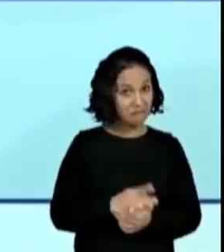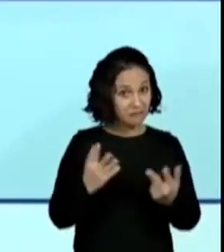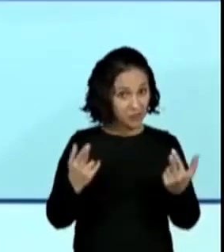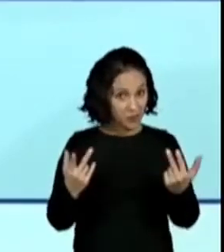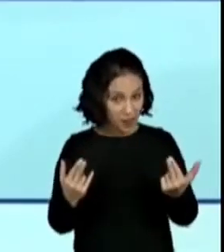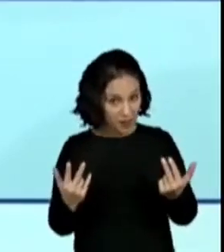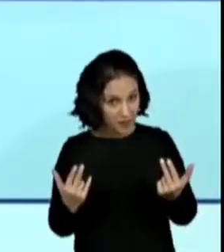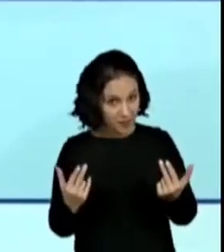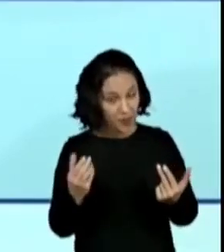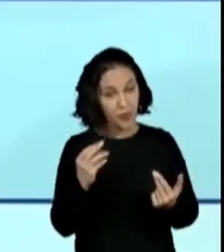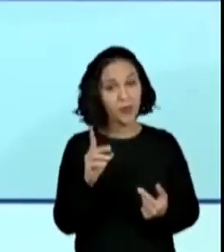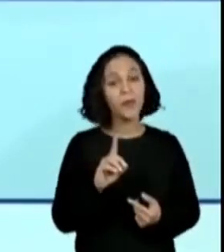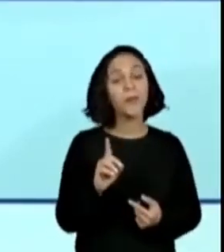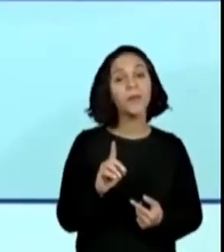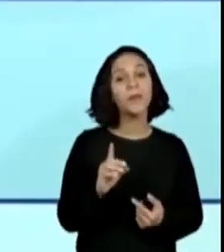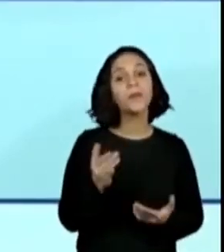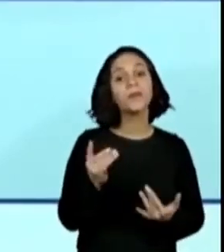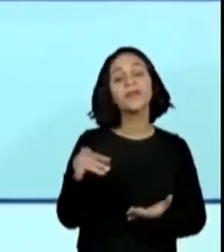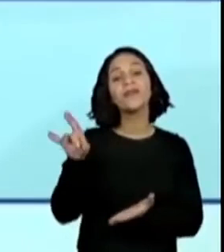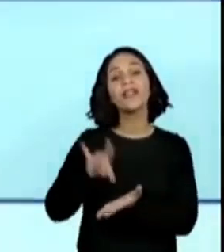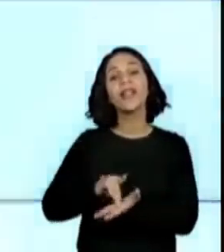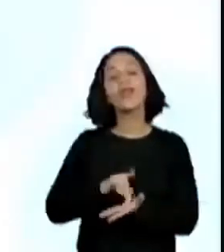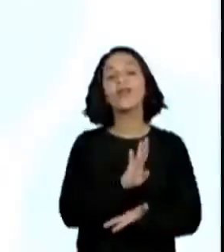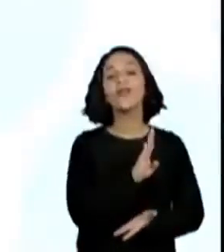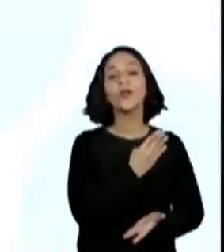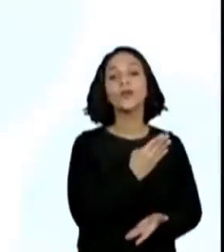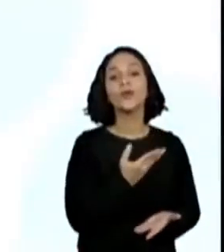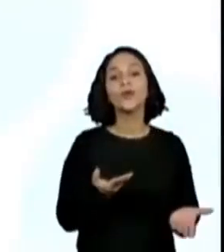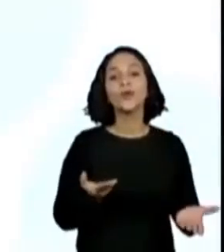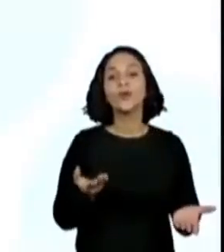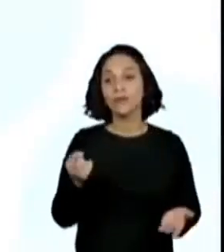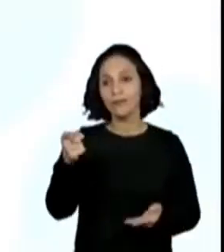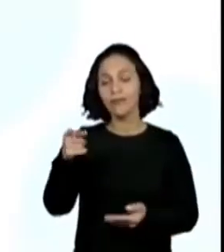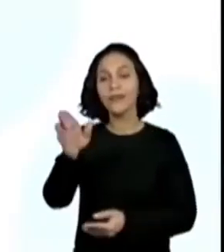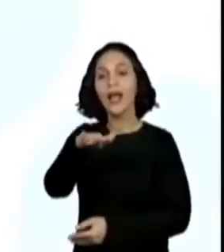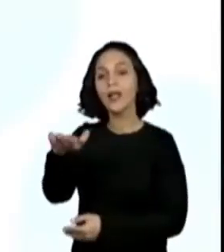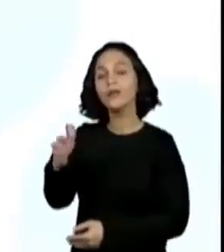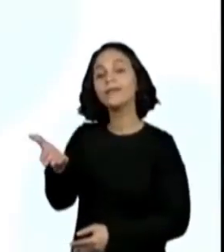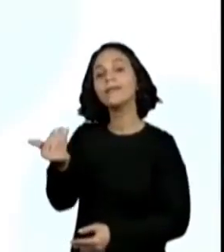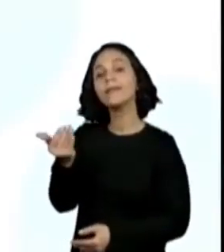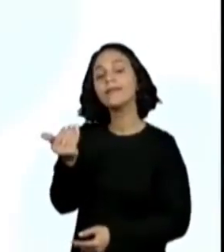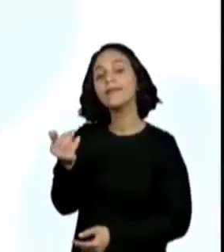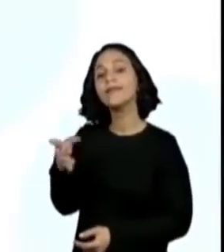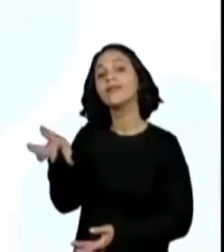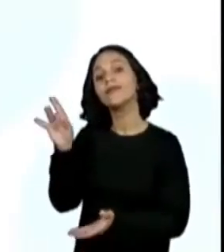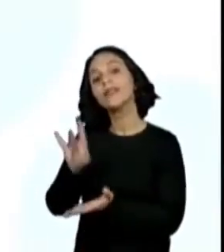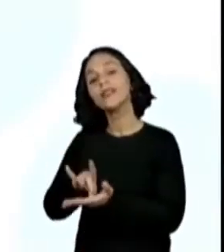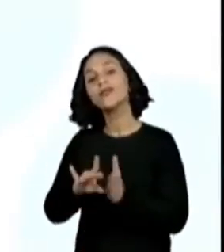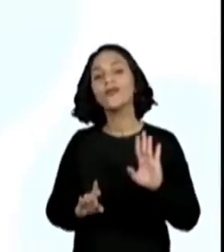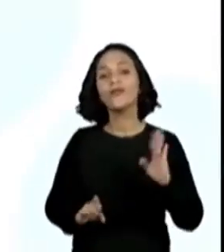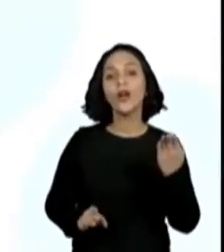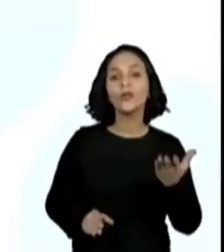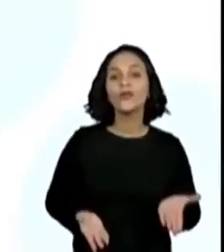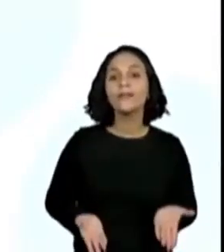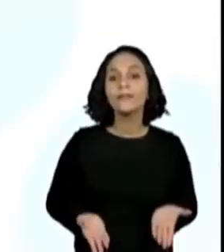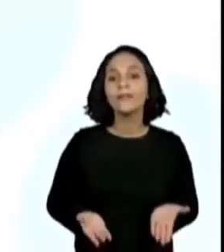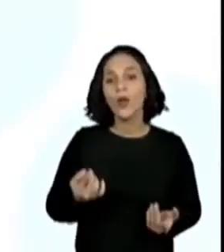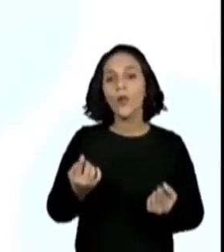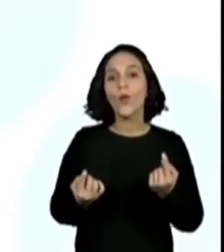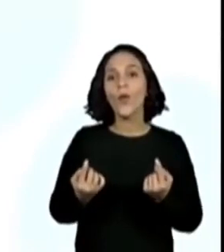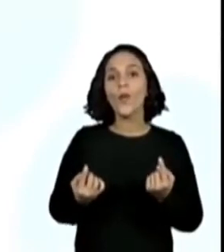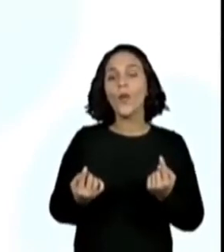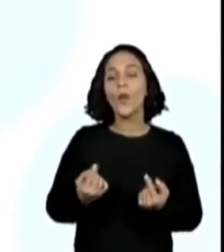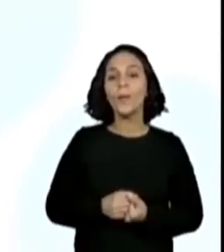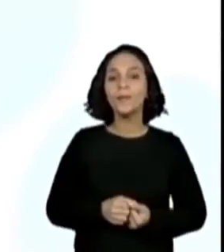manda a resposta para mim vamos lá e aí é verdadeira essa sentença posso dizer que é verdadeira ou